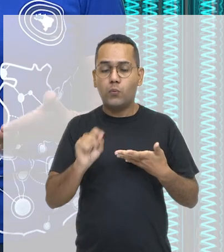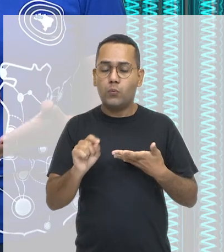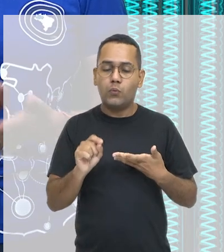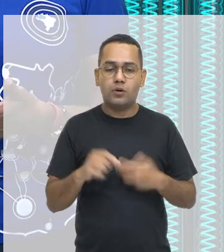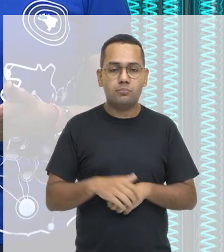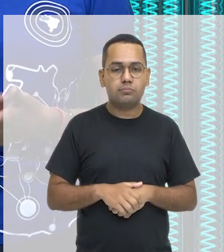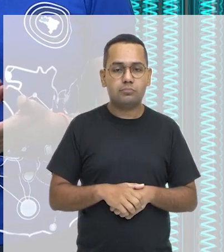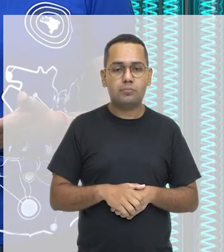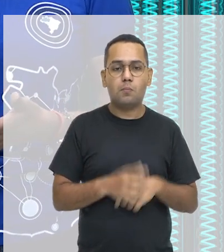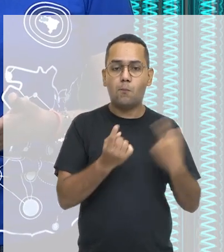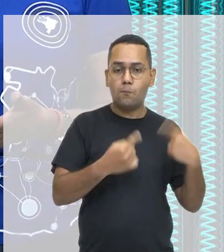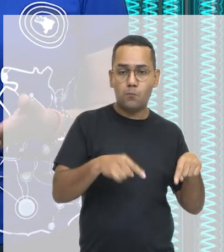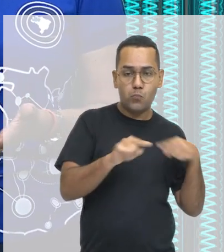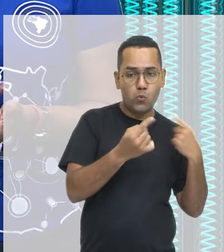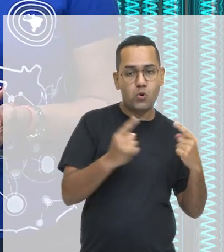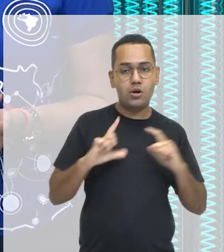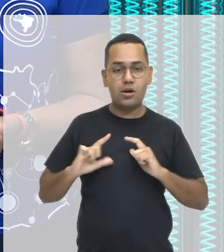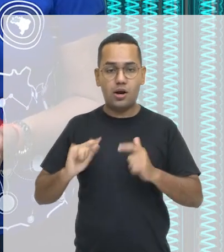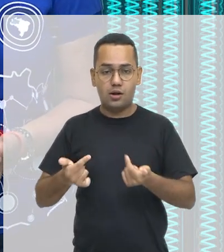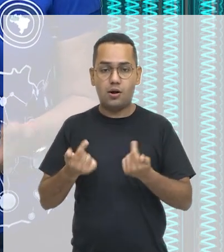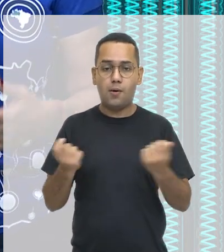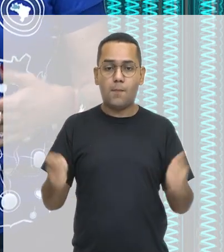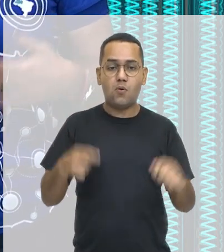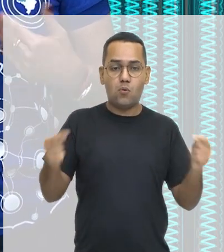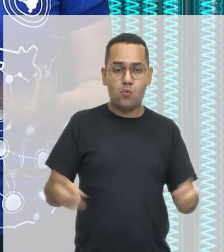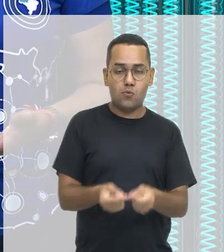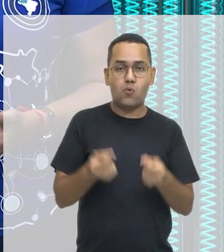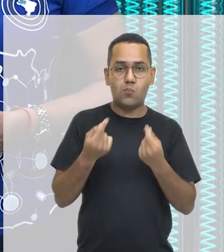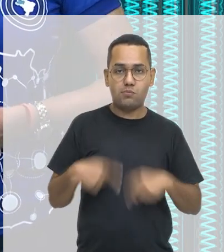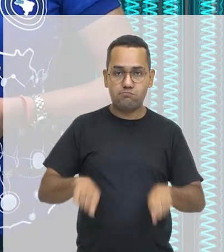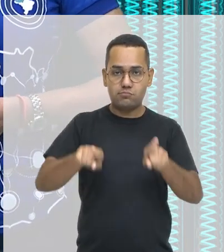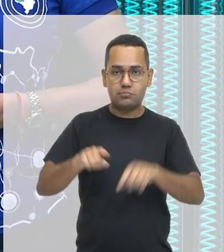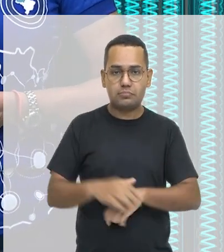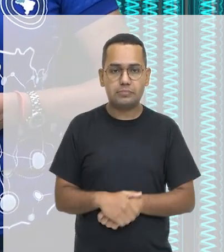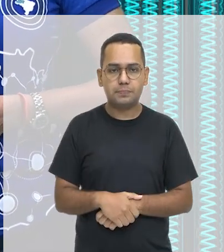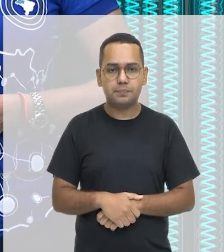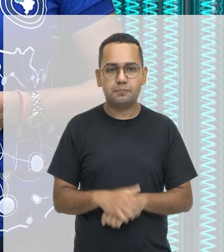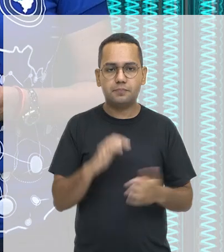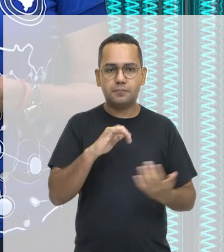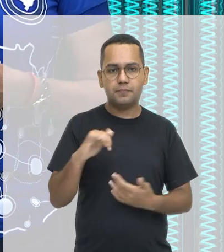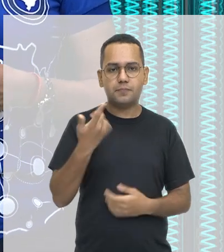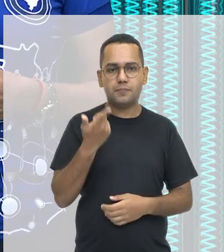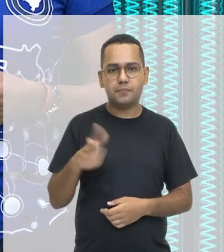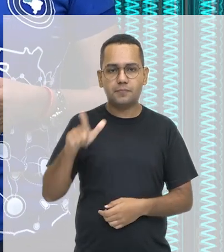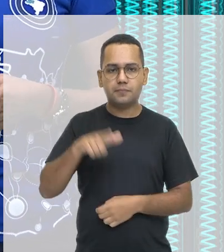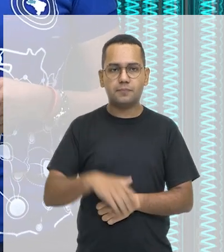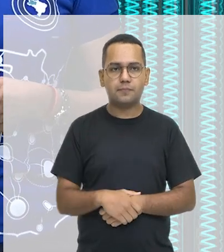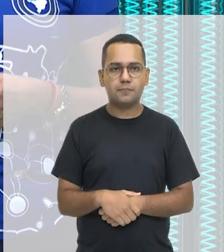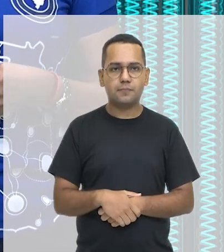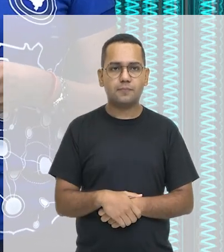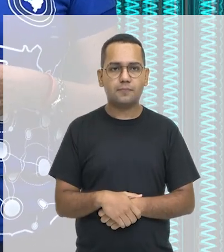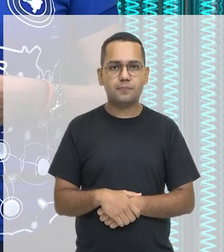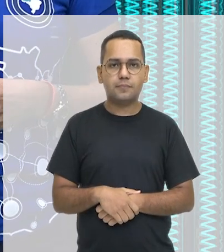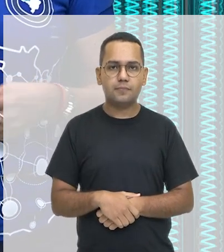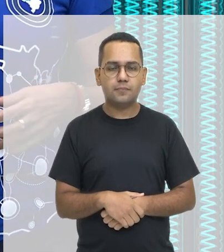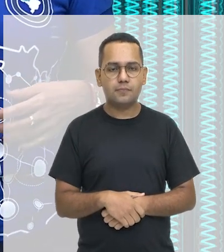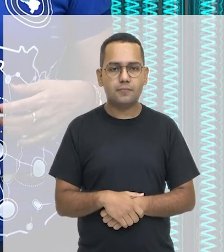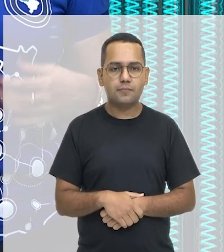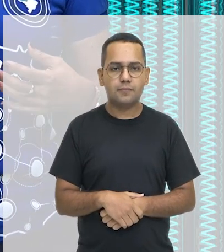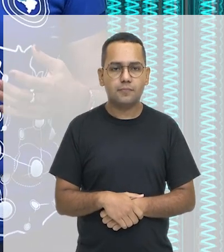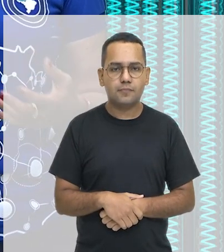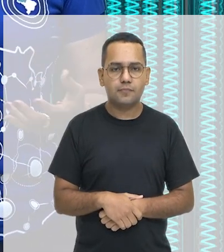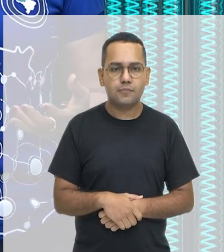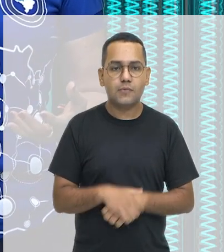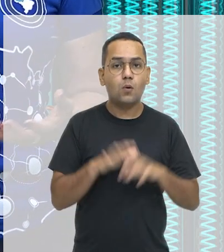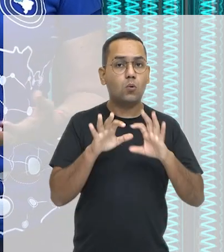ritmo se tornem partes integrantes da narrativa. Integração das linguagens. A verdadeira magia